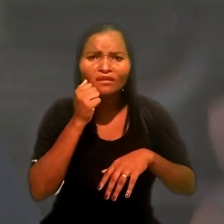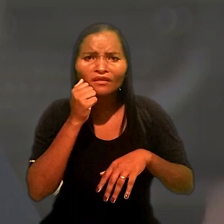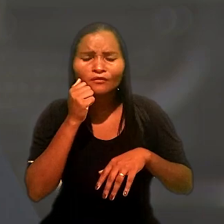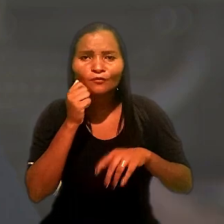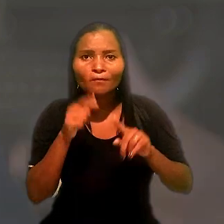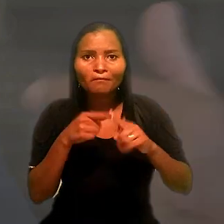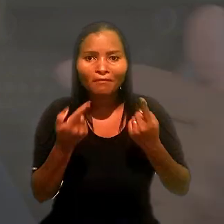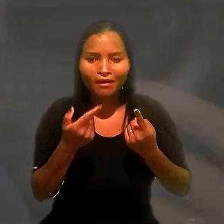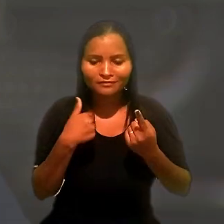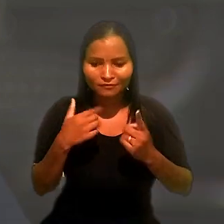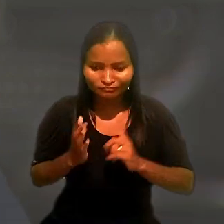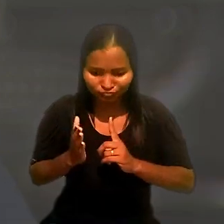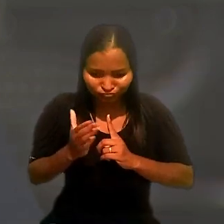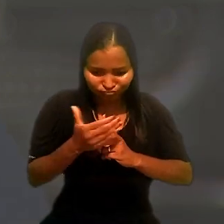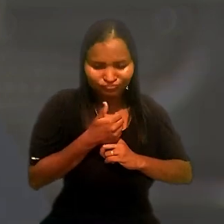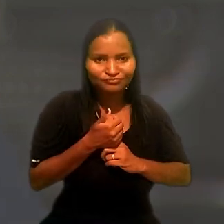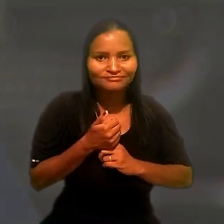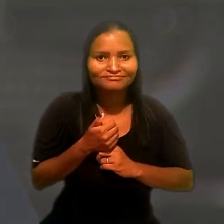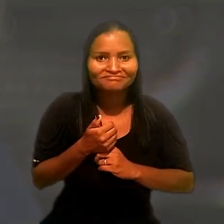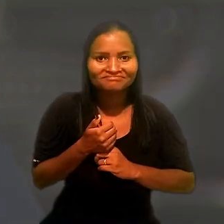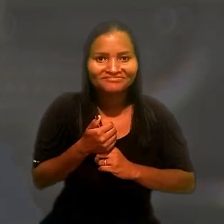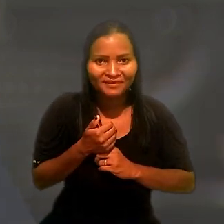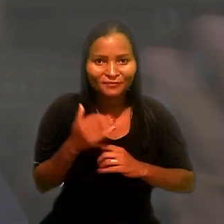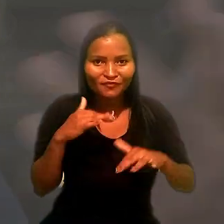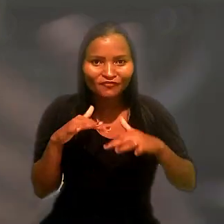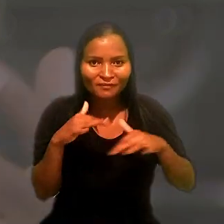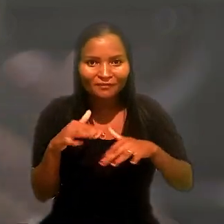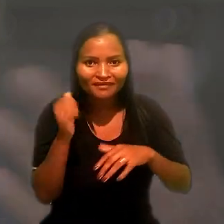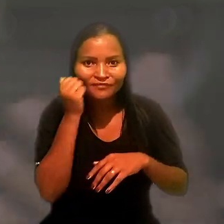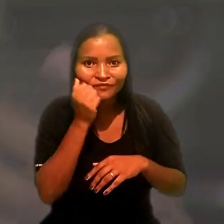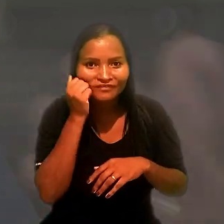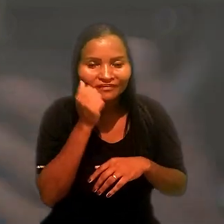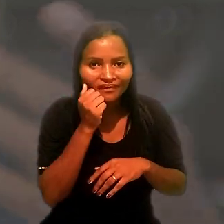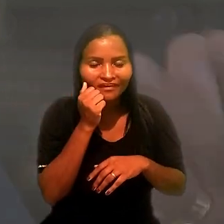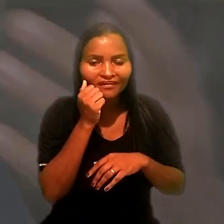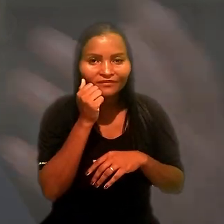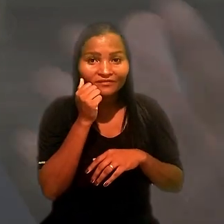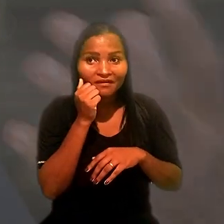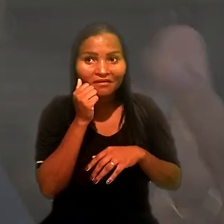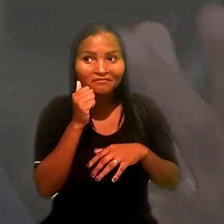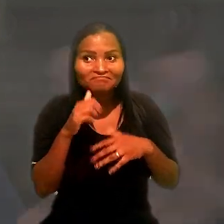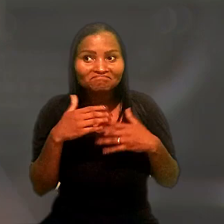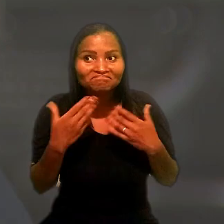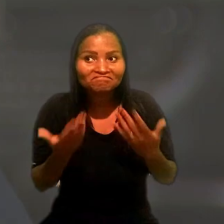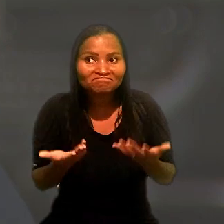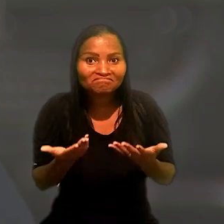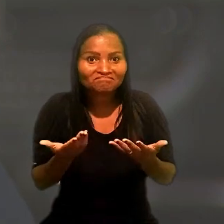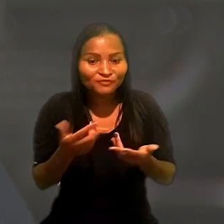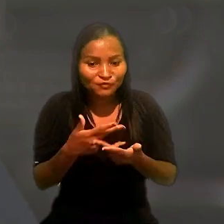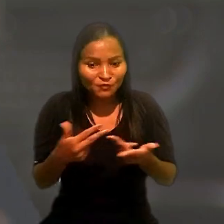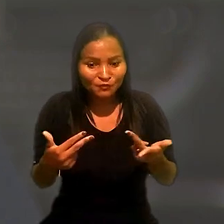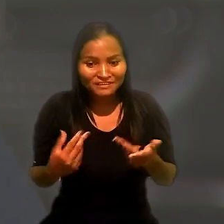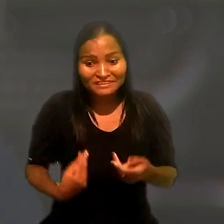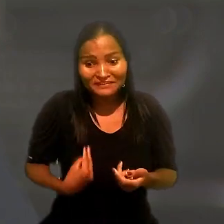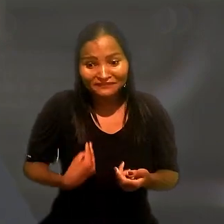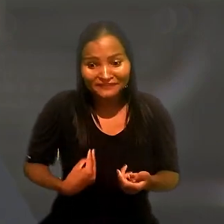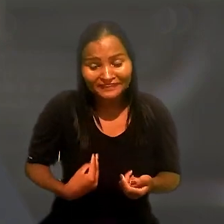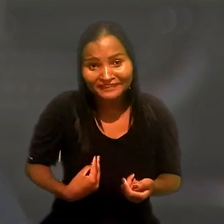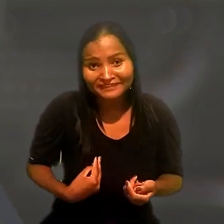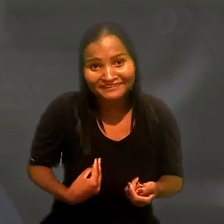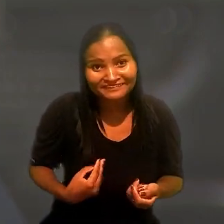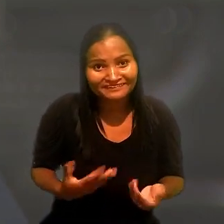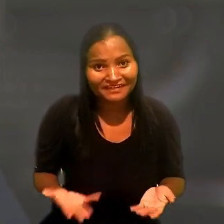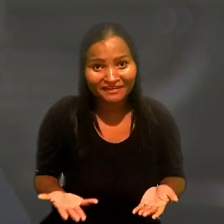me abraçou e me envolveu. E isso, você vê as circunstâncias de vida. E eu